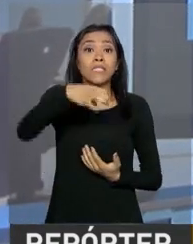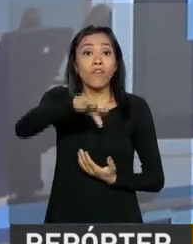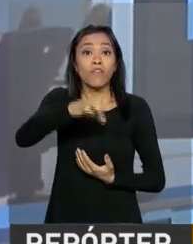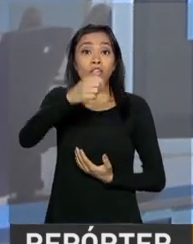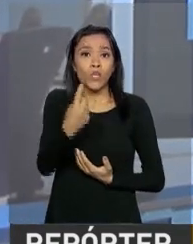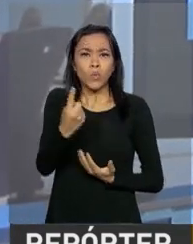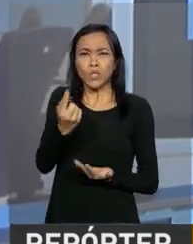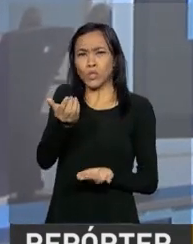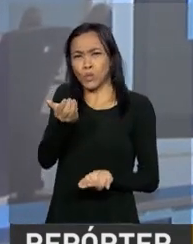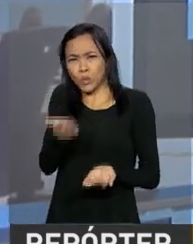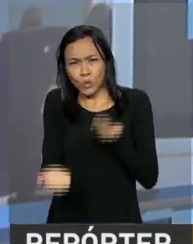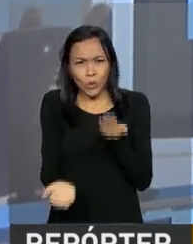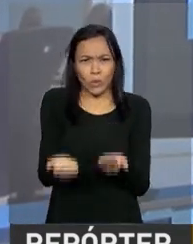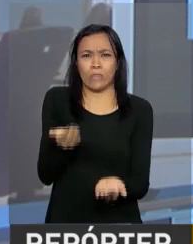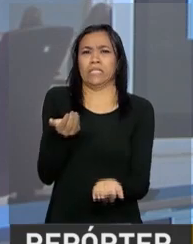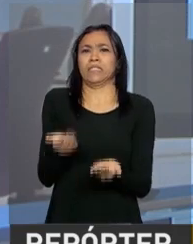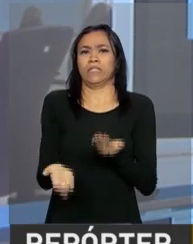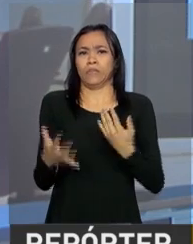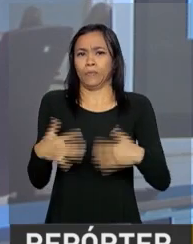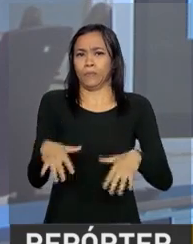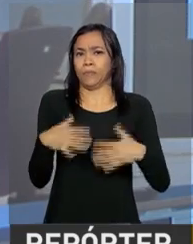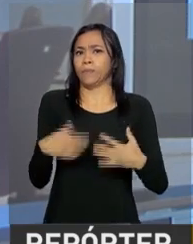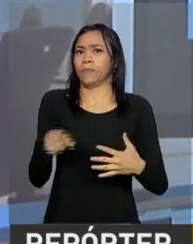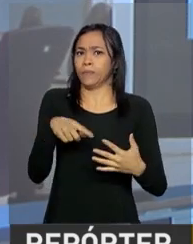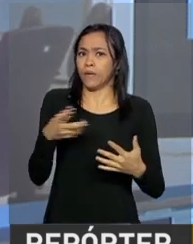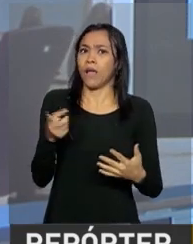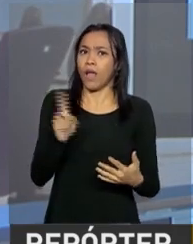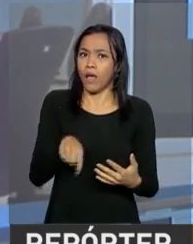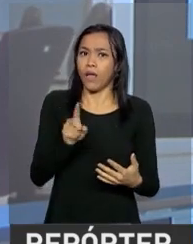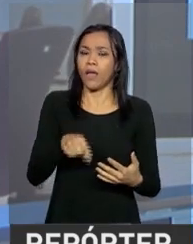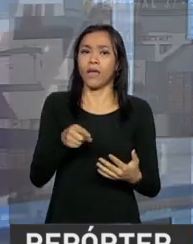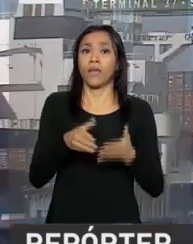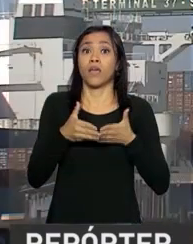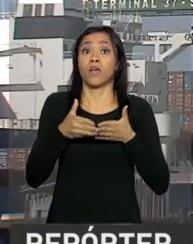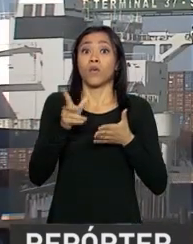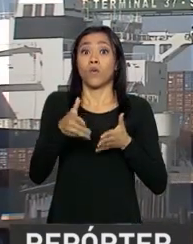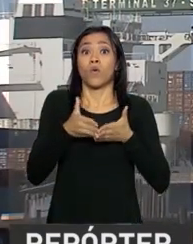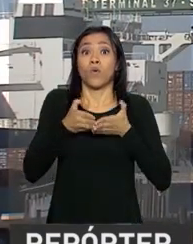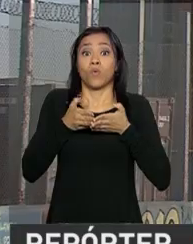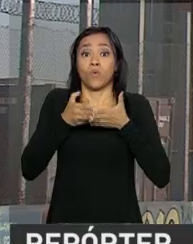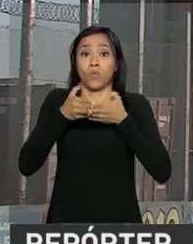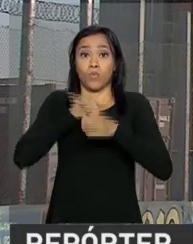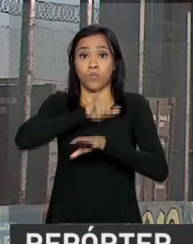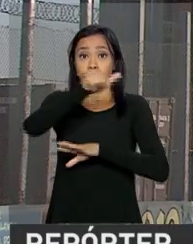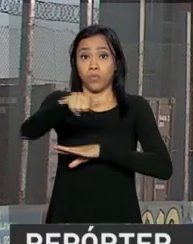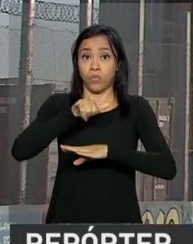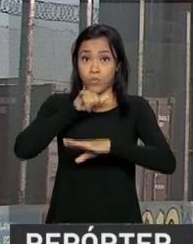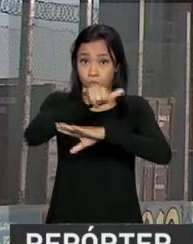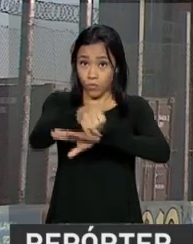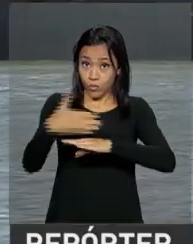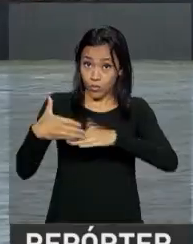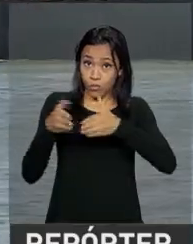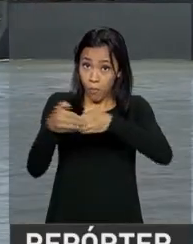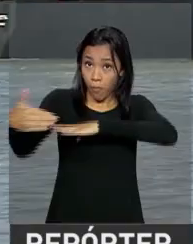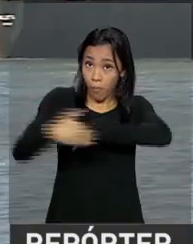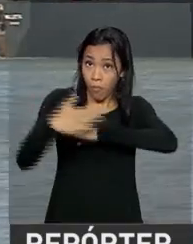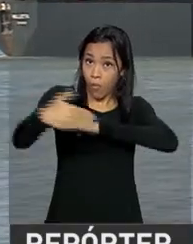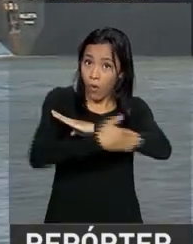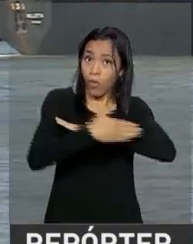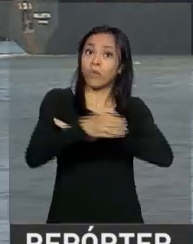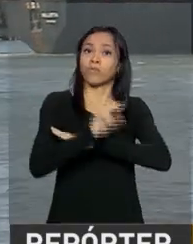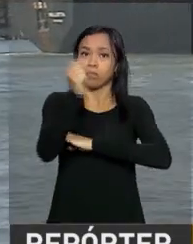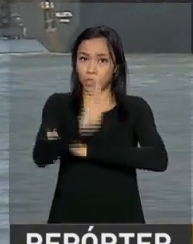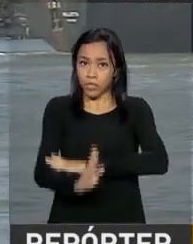toneladas, esse foi o volume de cargas movimentadas pelos aeroportos brasileiros no primeiro semestre desse ano. O aumento é